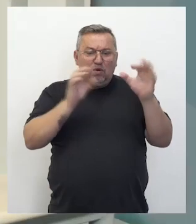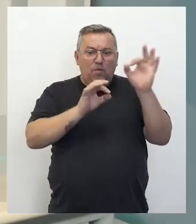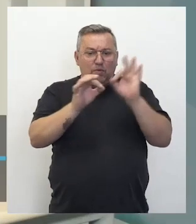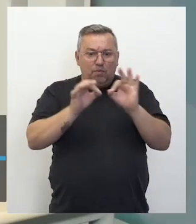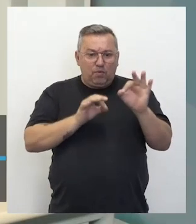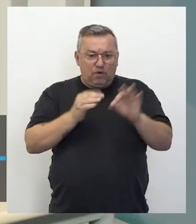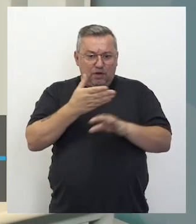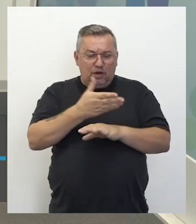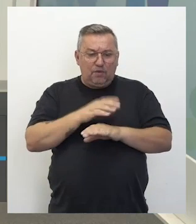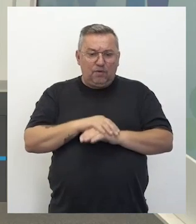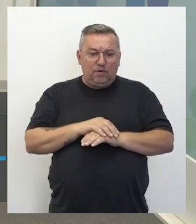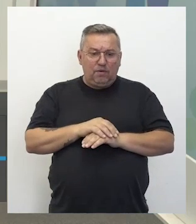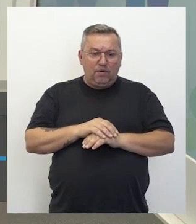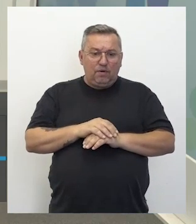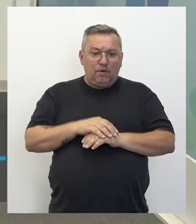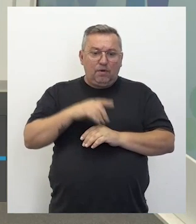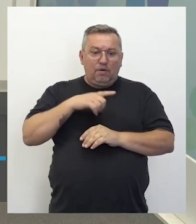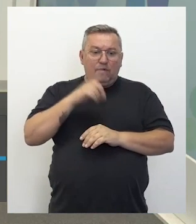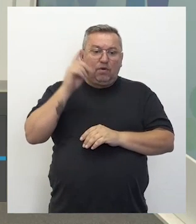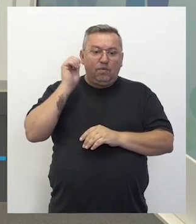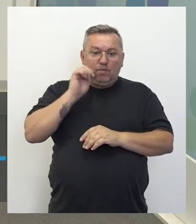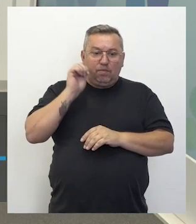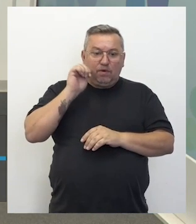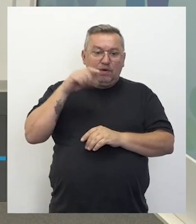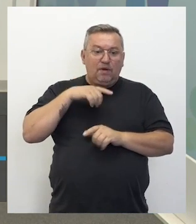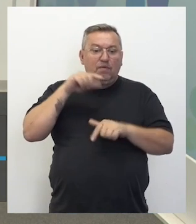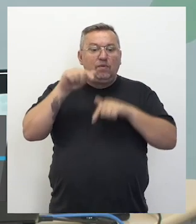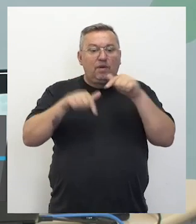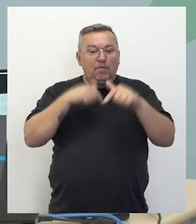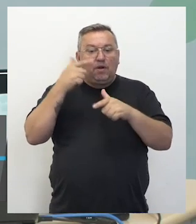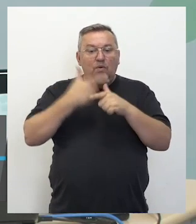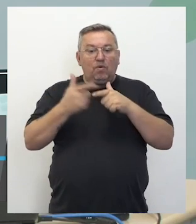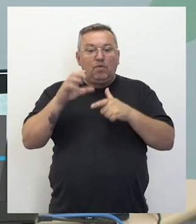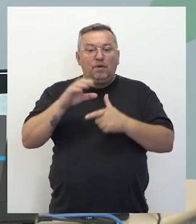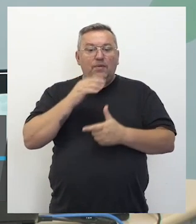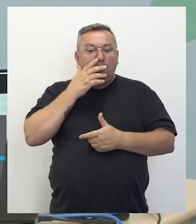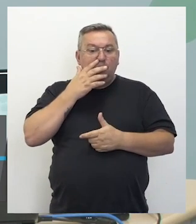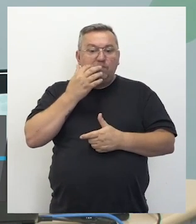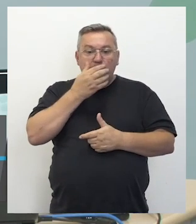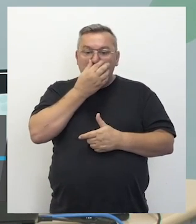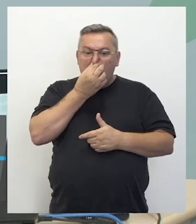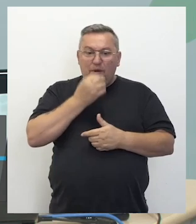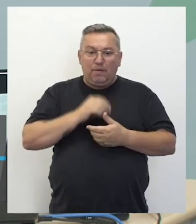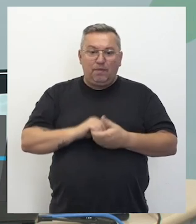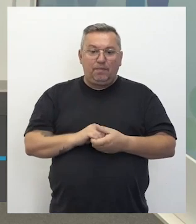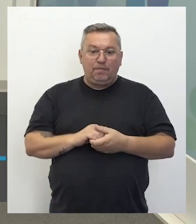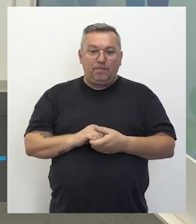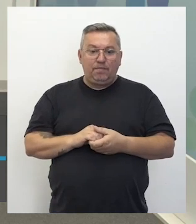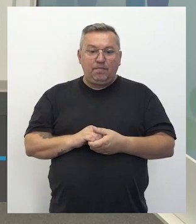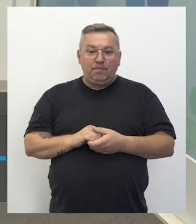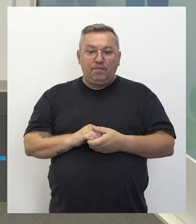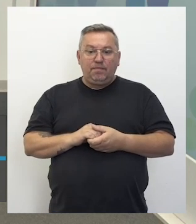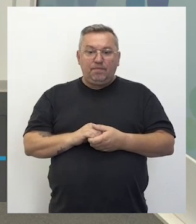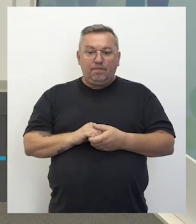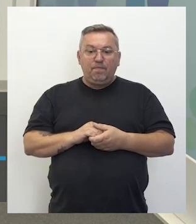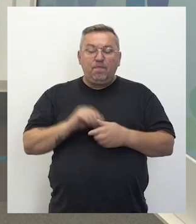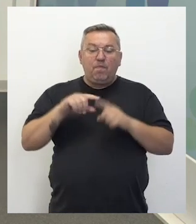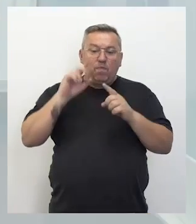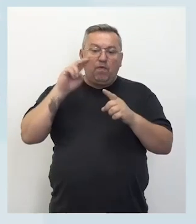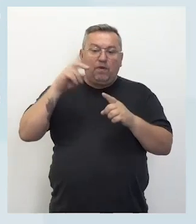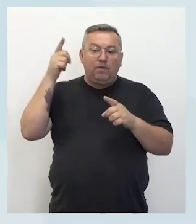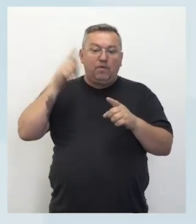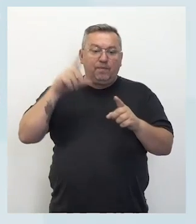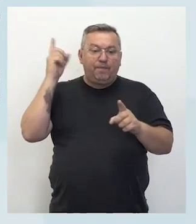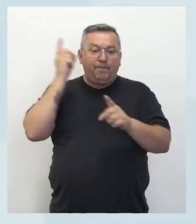Tamar? Puxa vida, tinha uma moça aqui que falou que fez até um trabalho sobre isso. Legal, né? Deixa eu ver se eu acho. Tá, eu vou terminando de ler e ver se você consegue